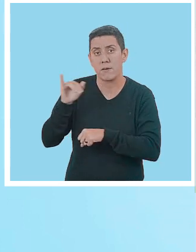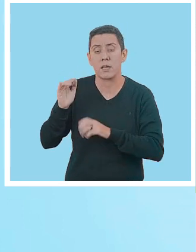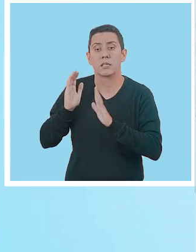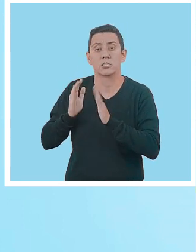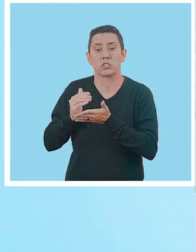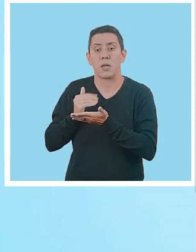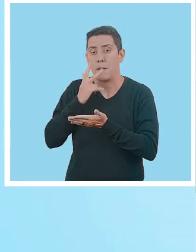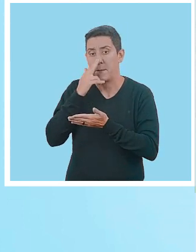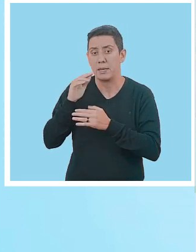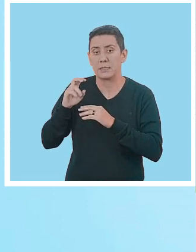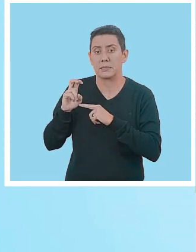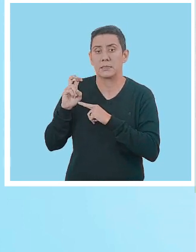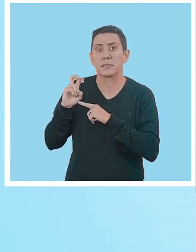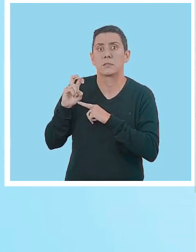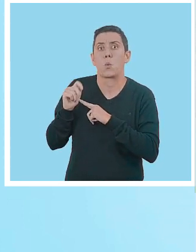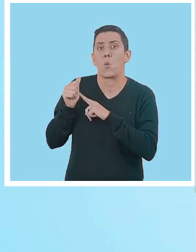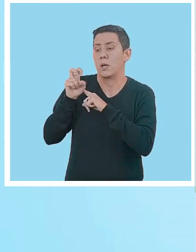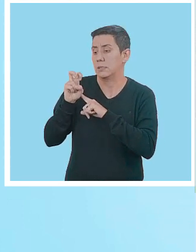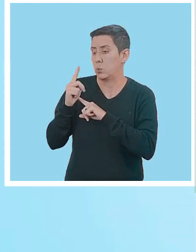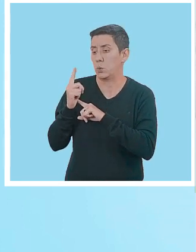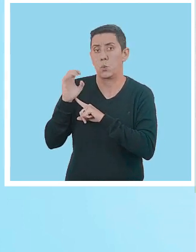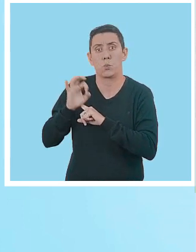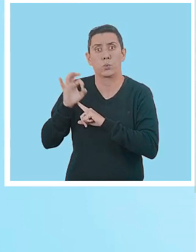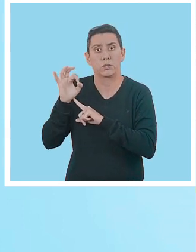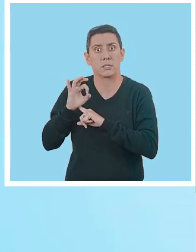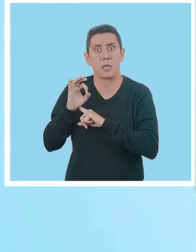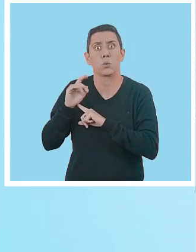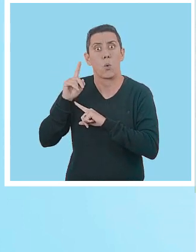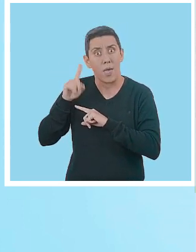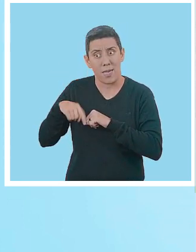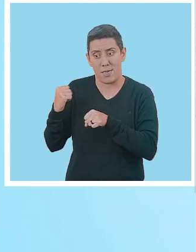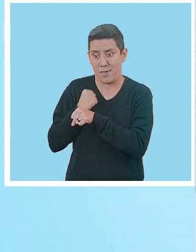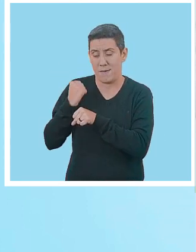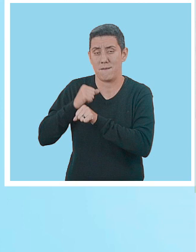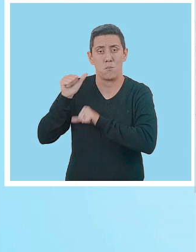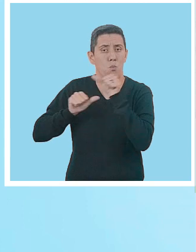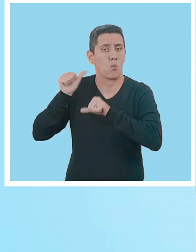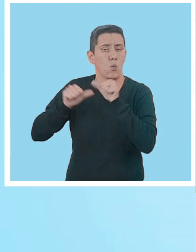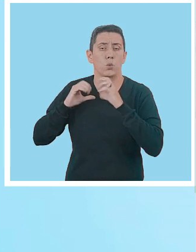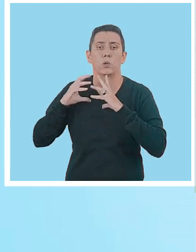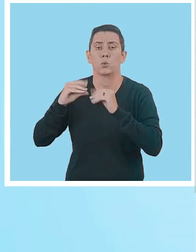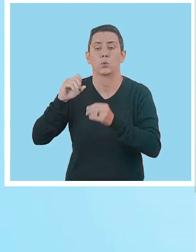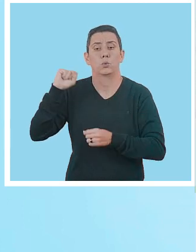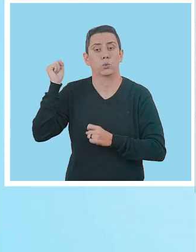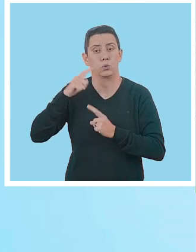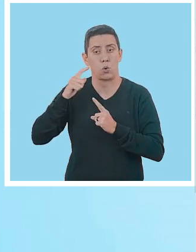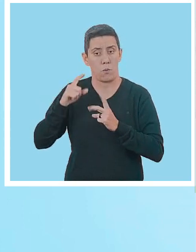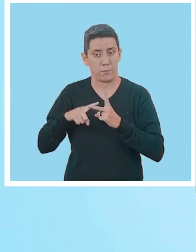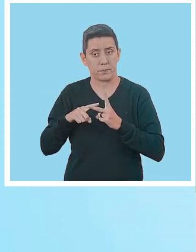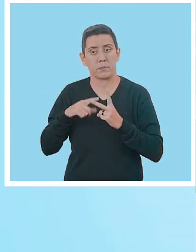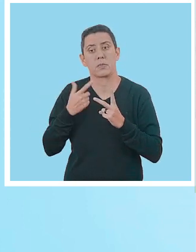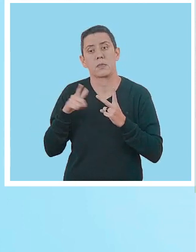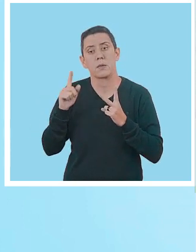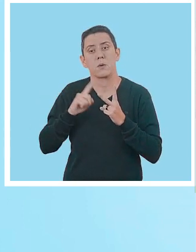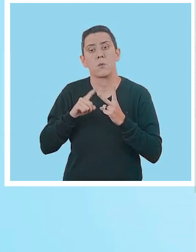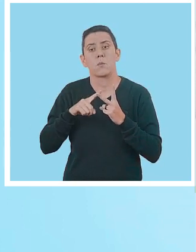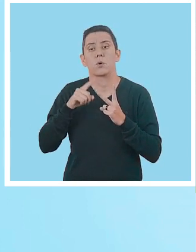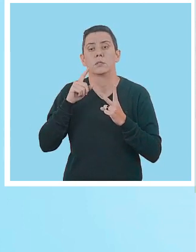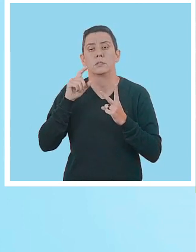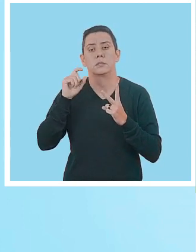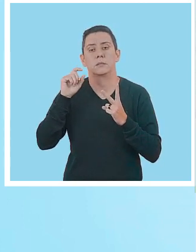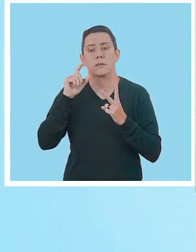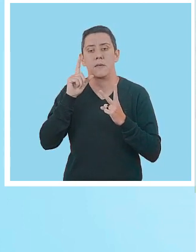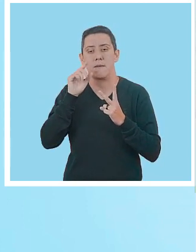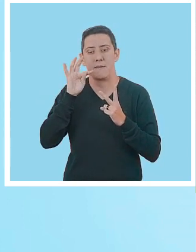são usinas solares Oi e aí a segunda maior expansão só dicas depois térmicas e